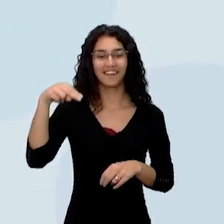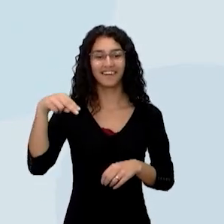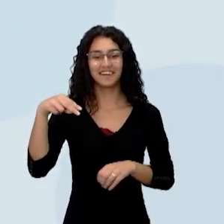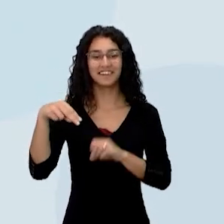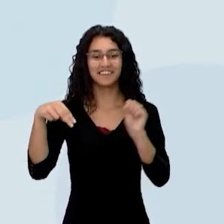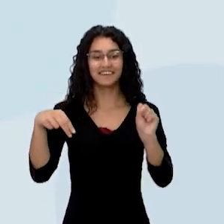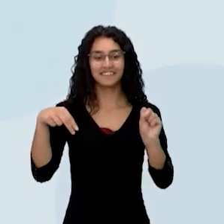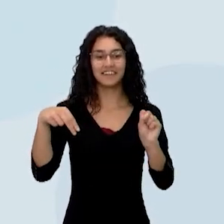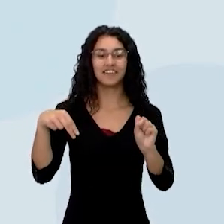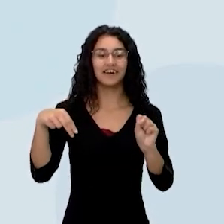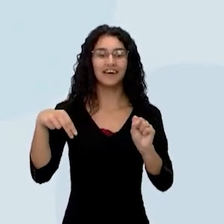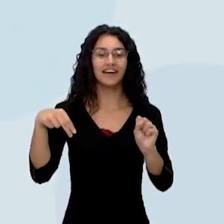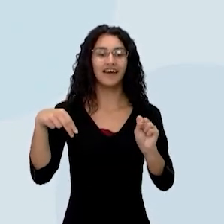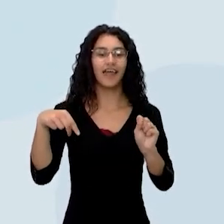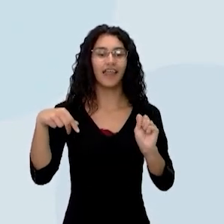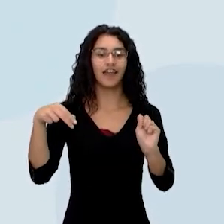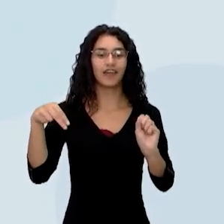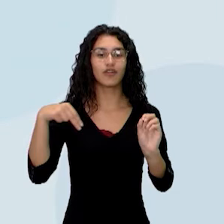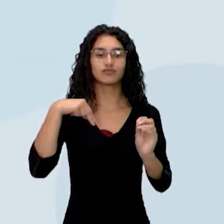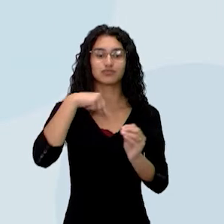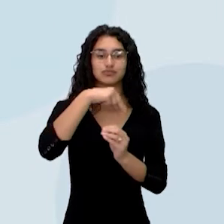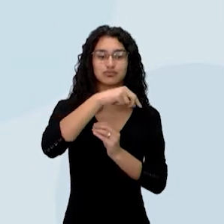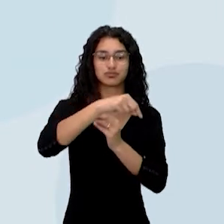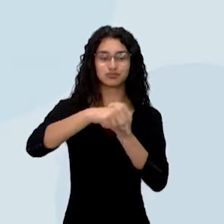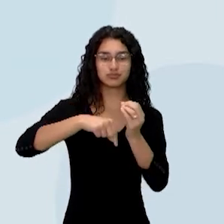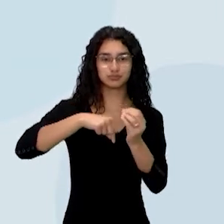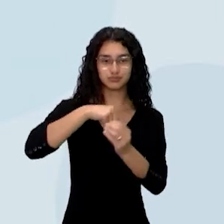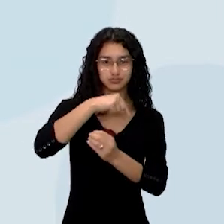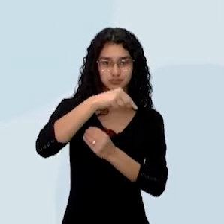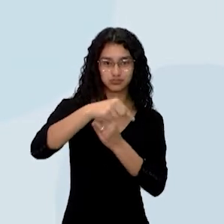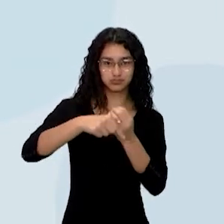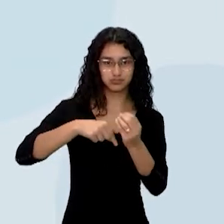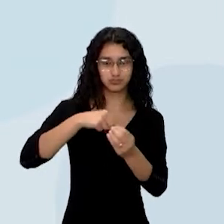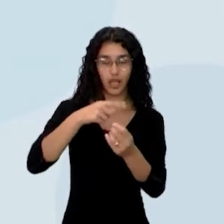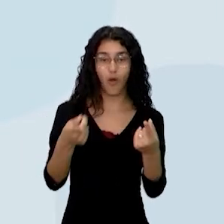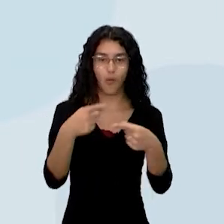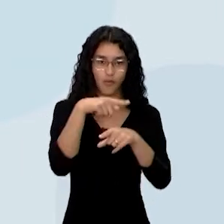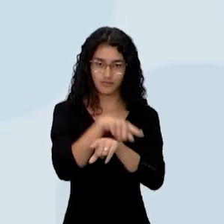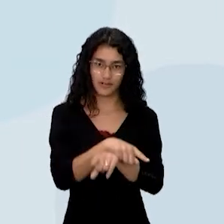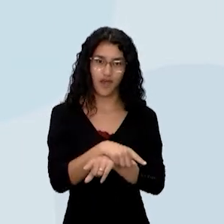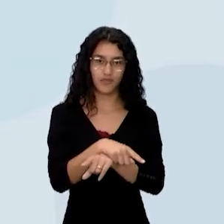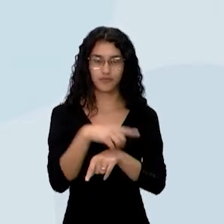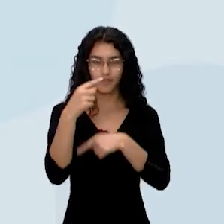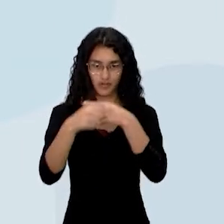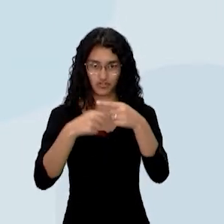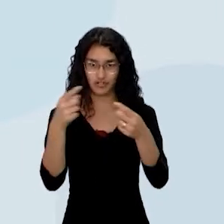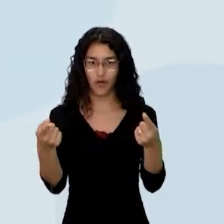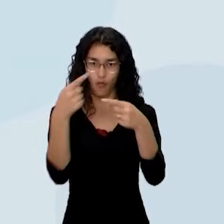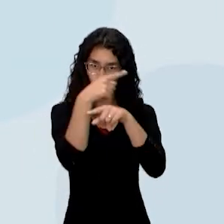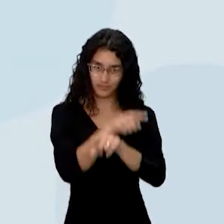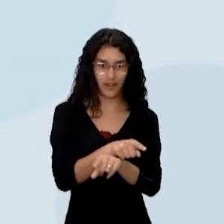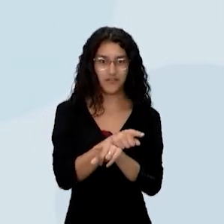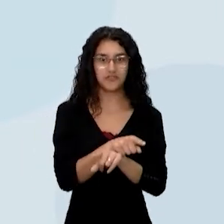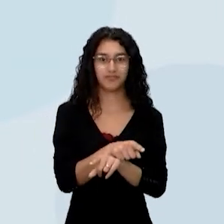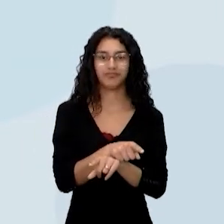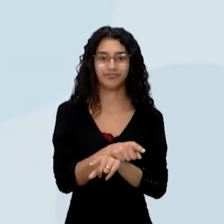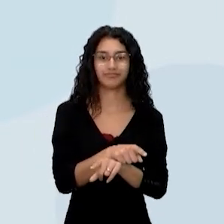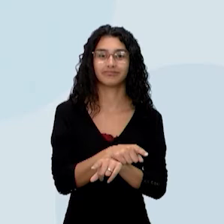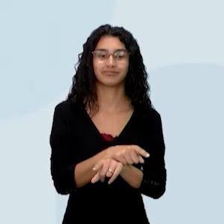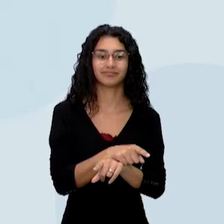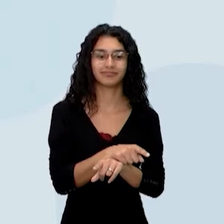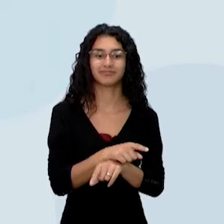Tem uma ideia, né? Então ele está girando ao contrário. Então, tem uma hora que a radiação solar, né? Fica mais tempo na parte do